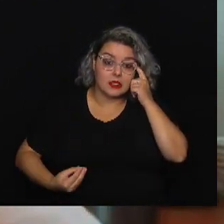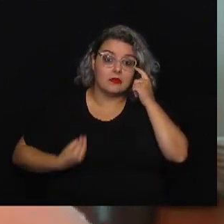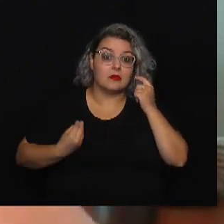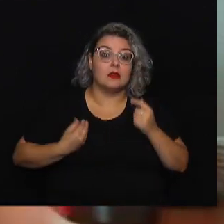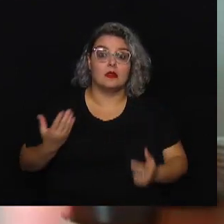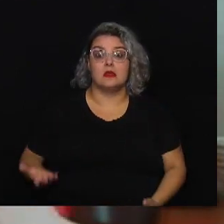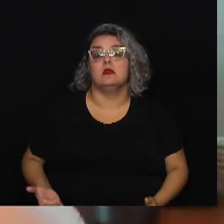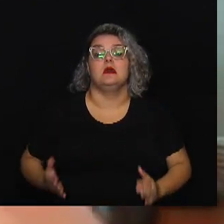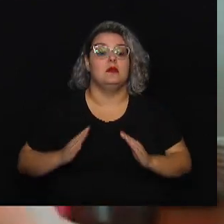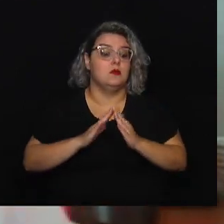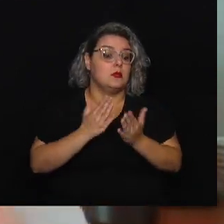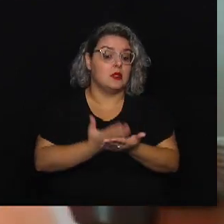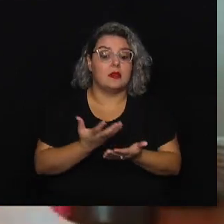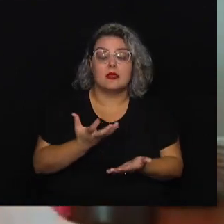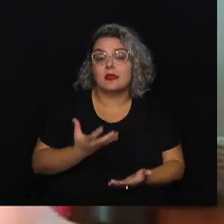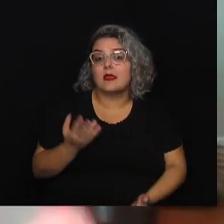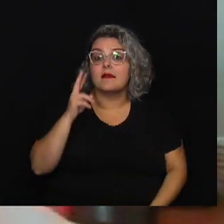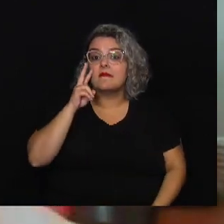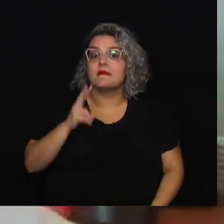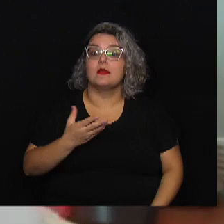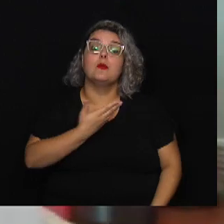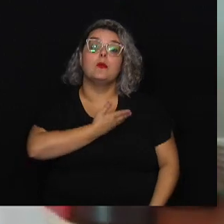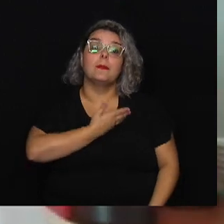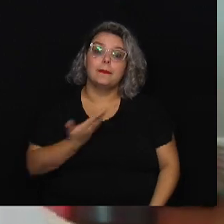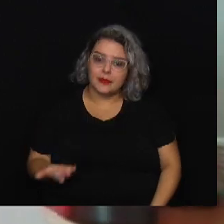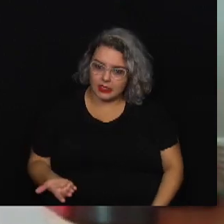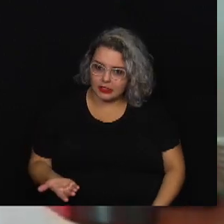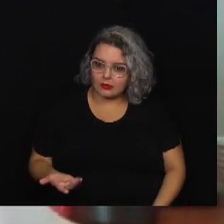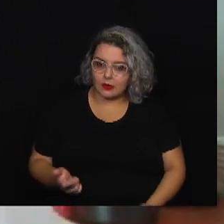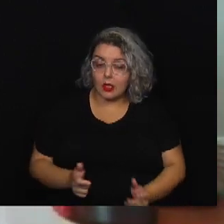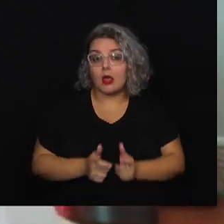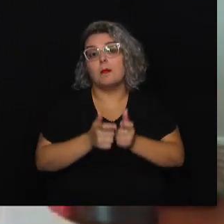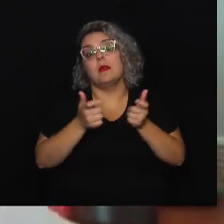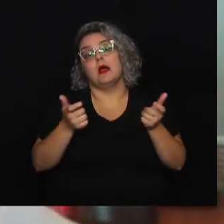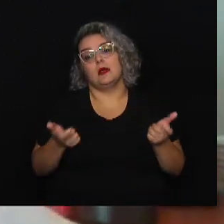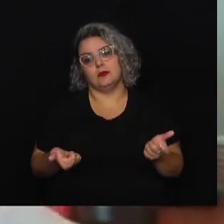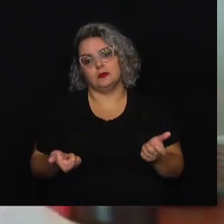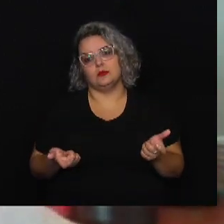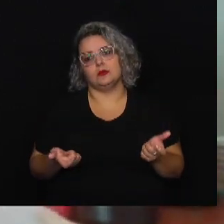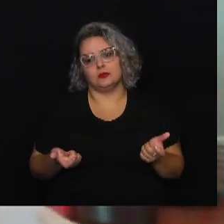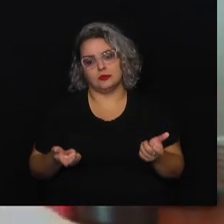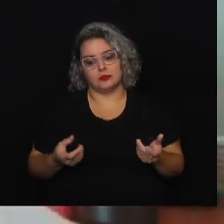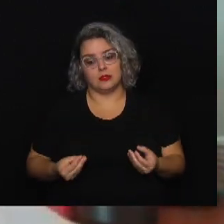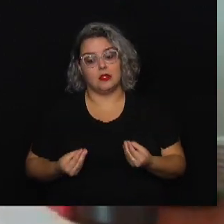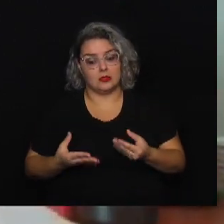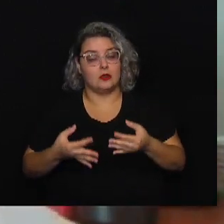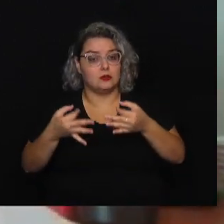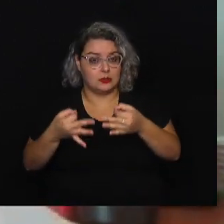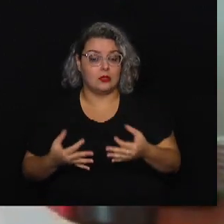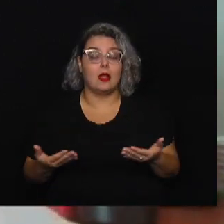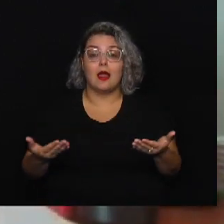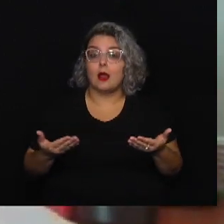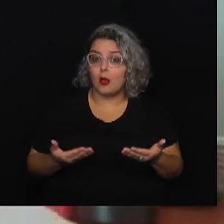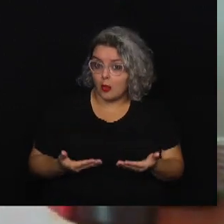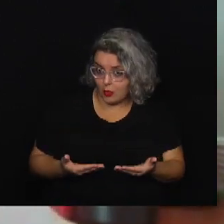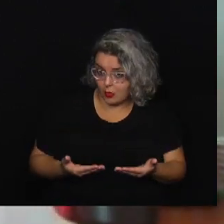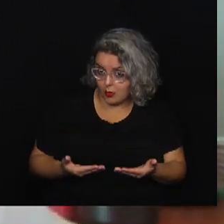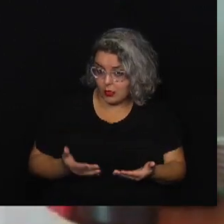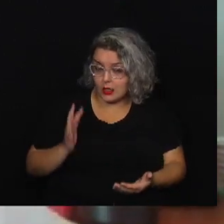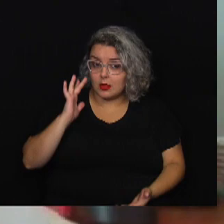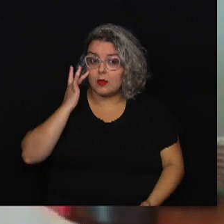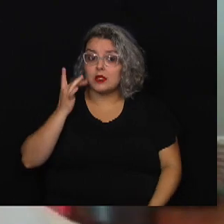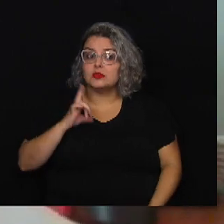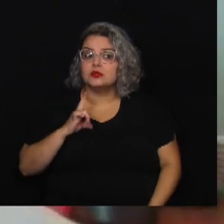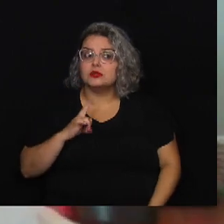ver o amigo. Acaba, né, com a grande maioria, dando tudo certo. Agora, eu acho que tem uma coisa